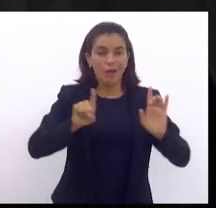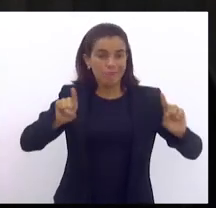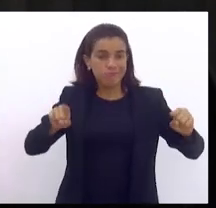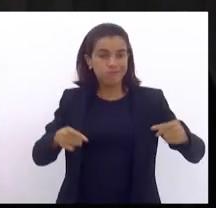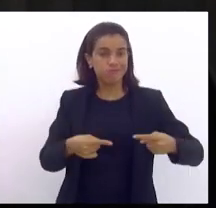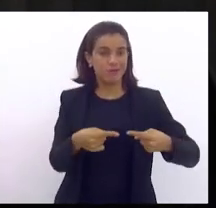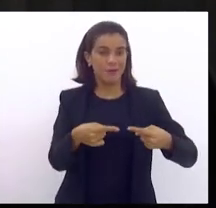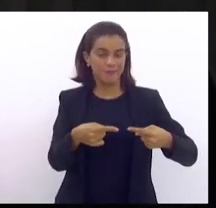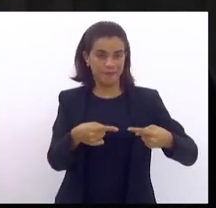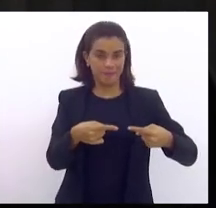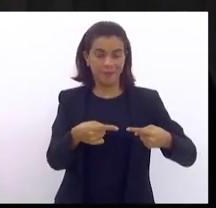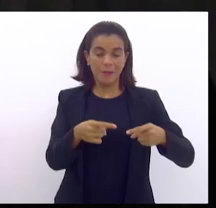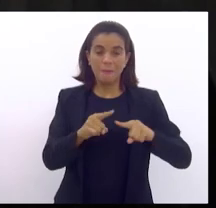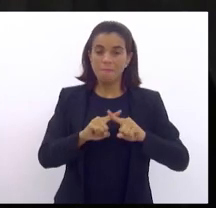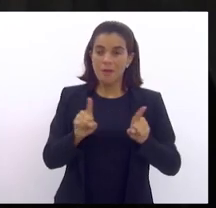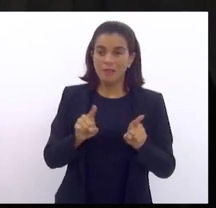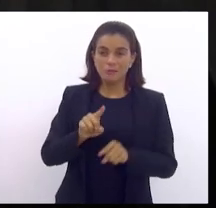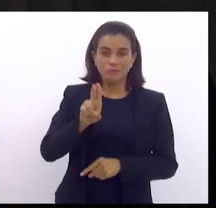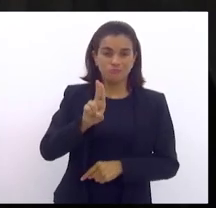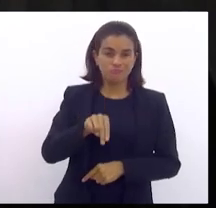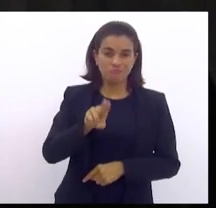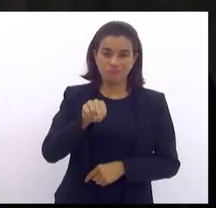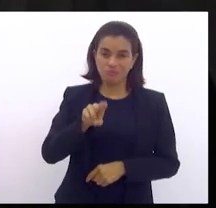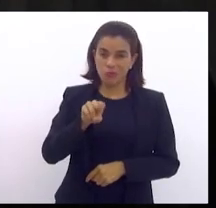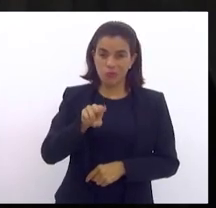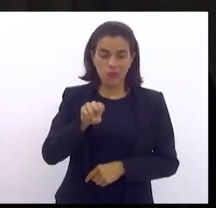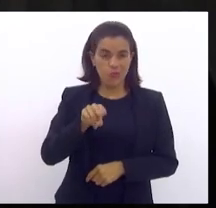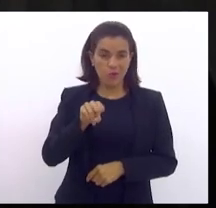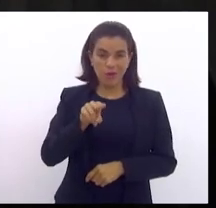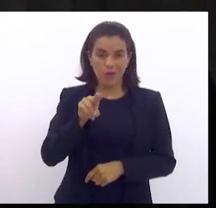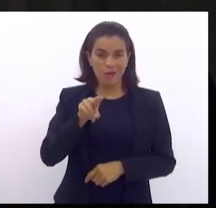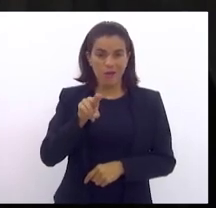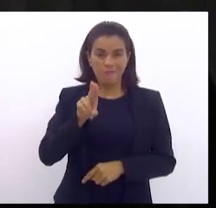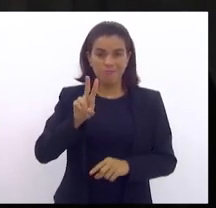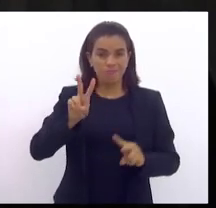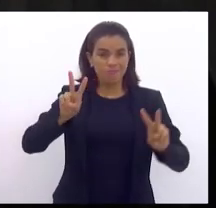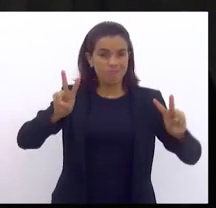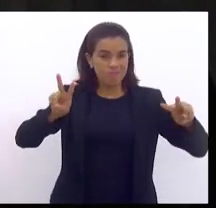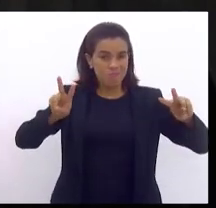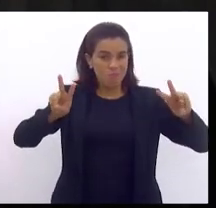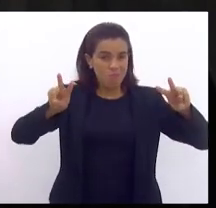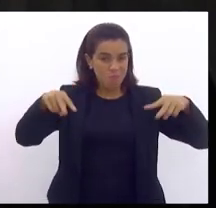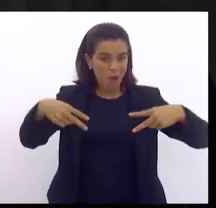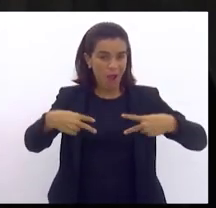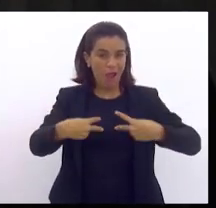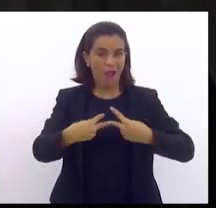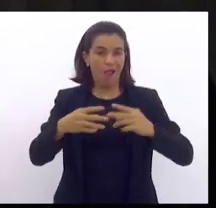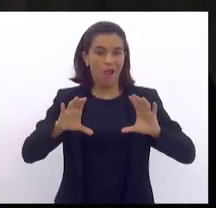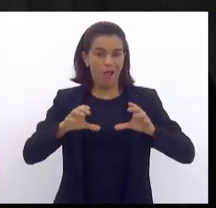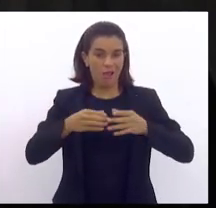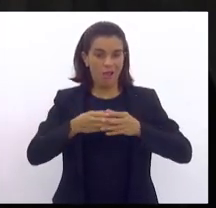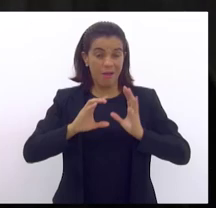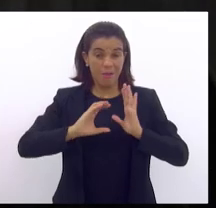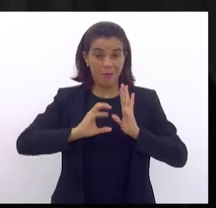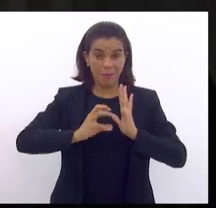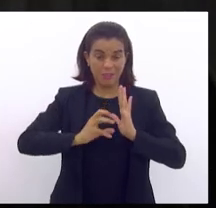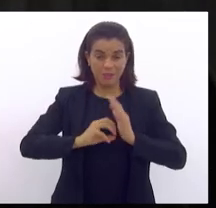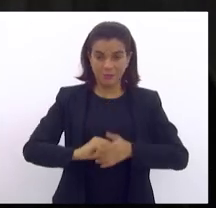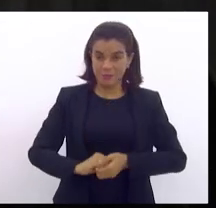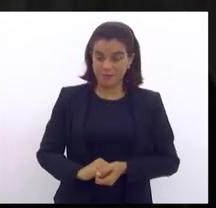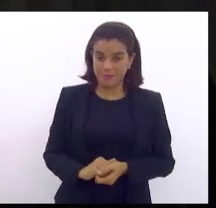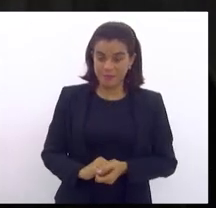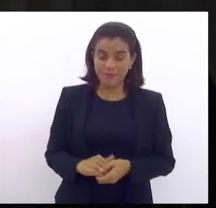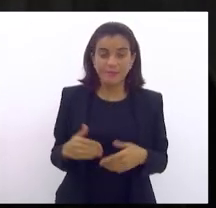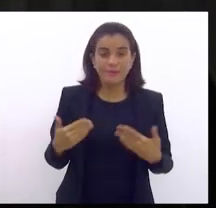opositores, mas jamais olham para dentro do seu próprio ramo. Então,